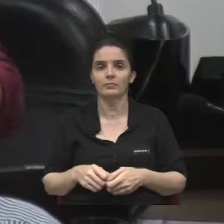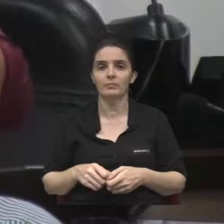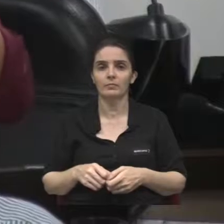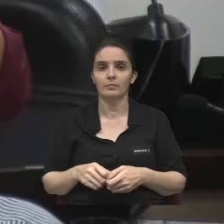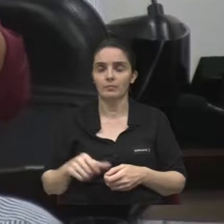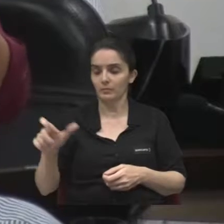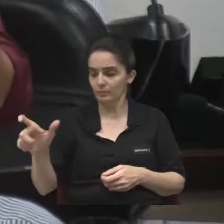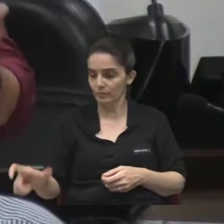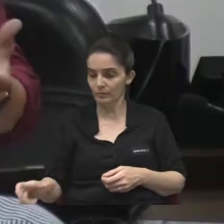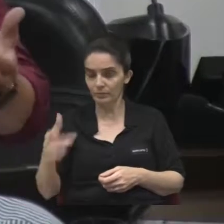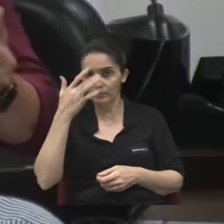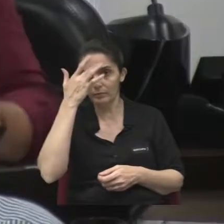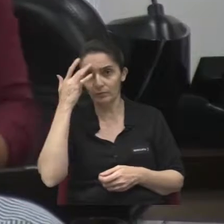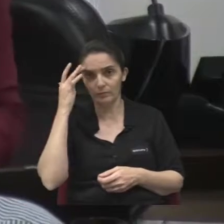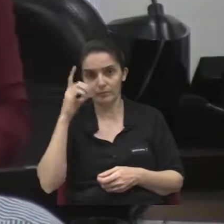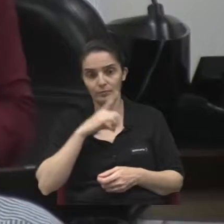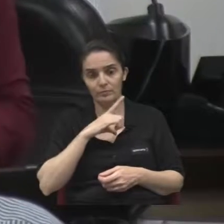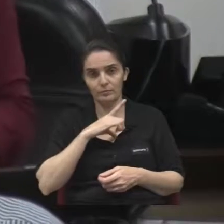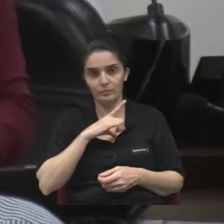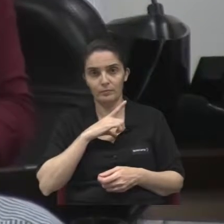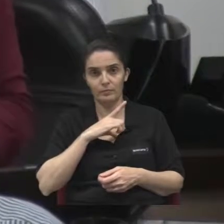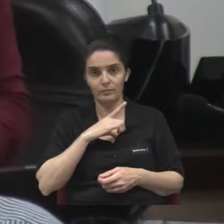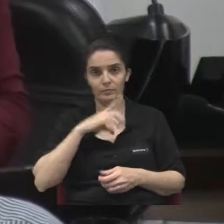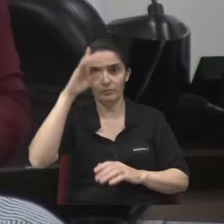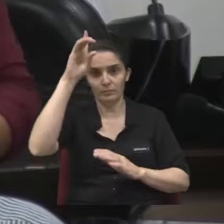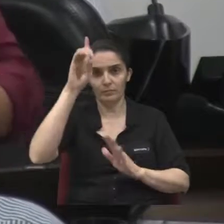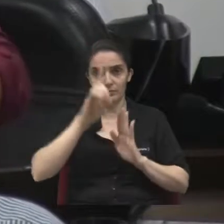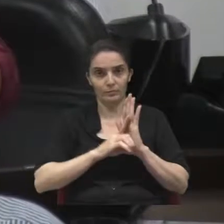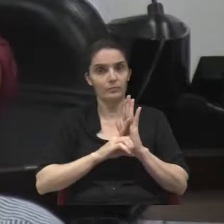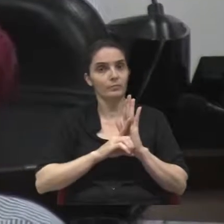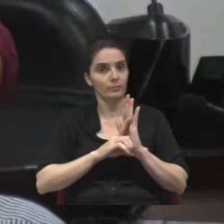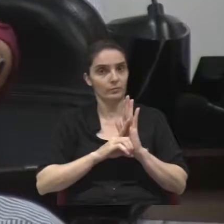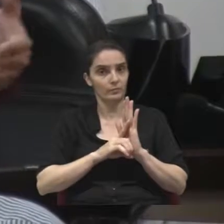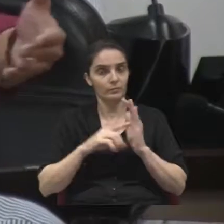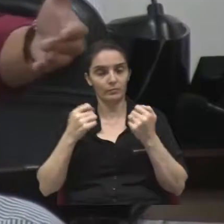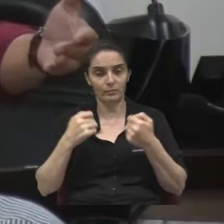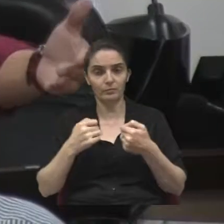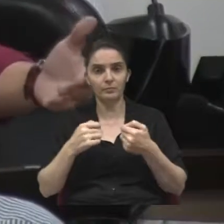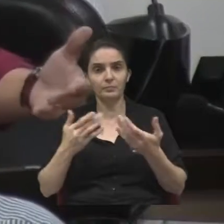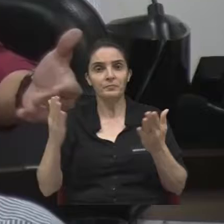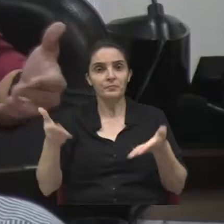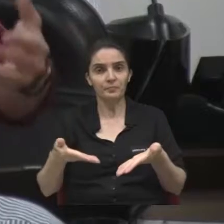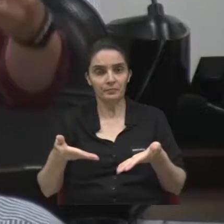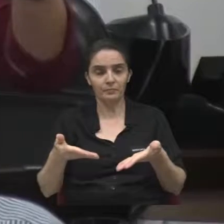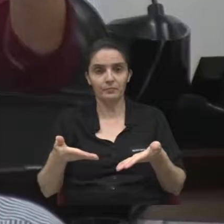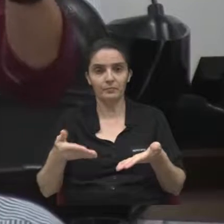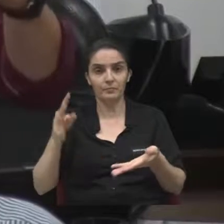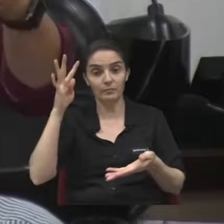pessoas, condições dignas. Então